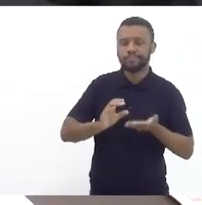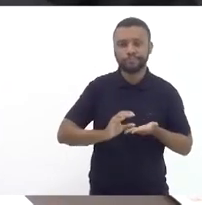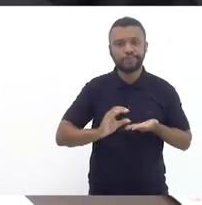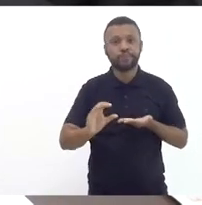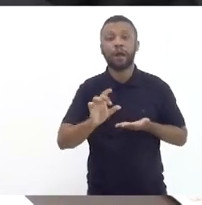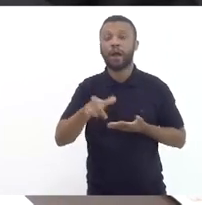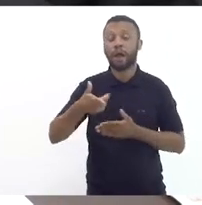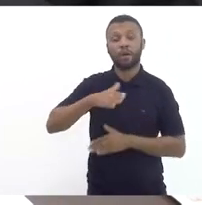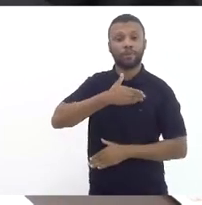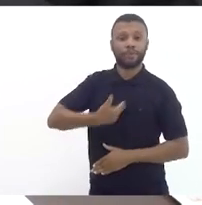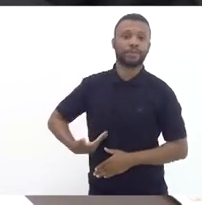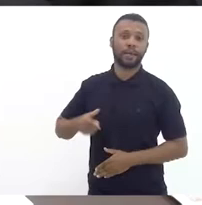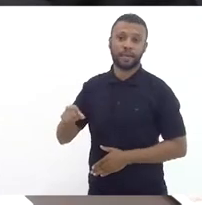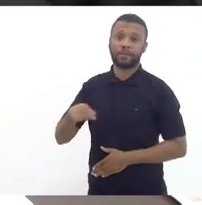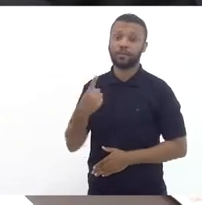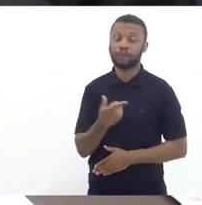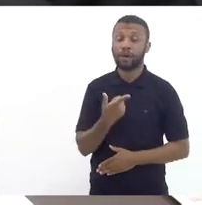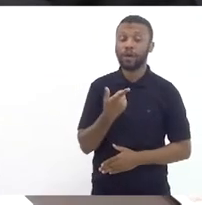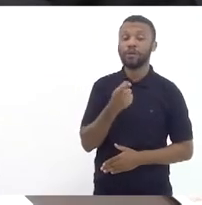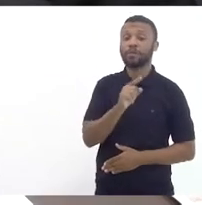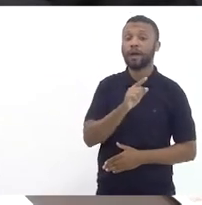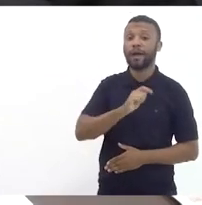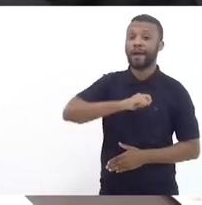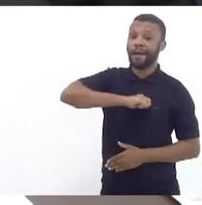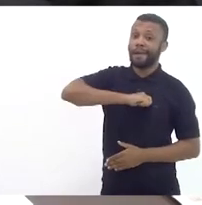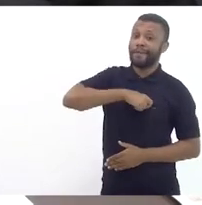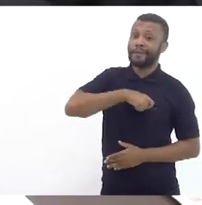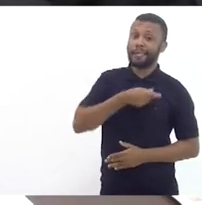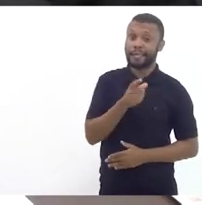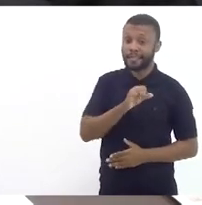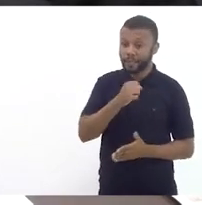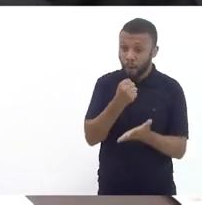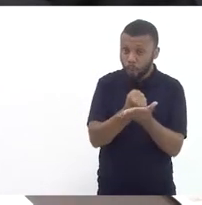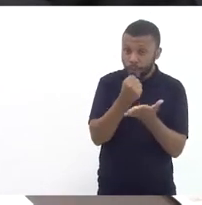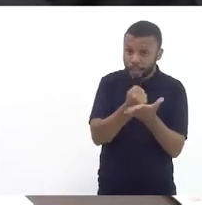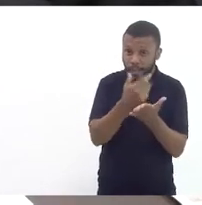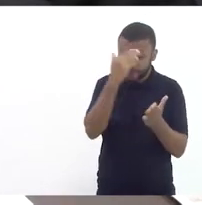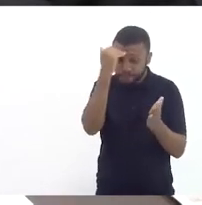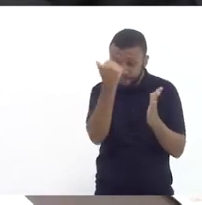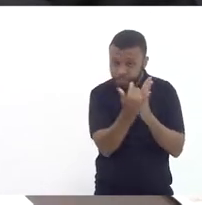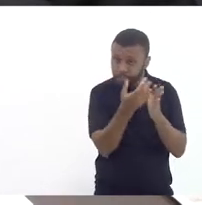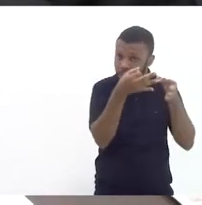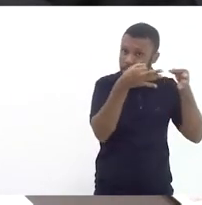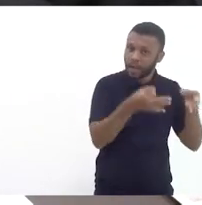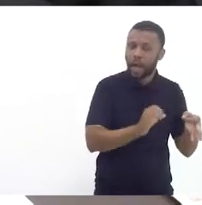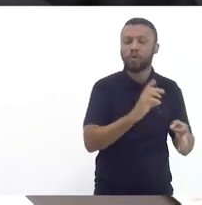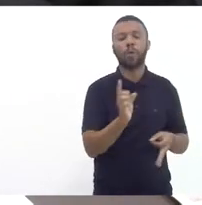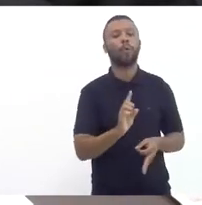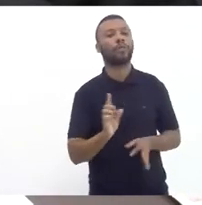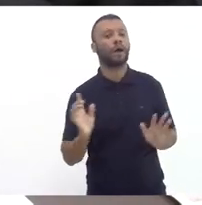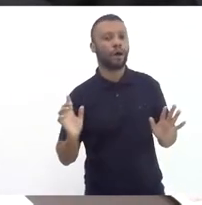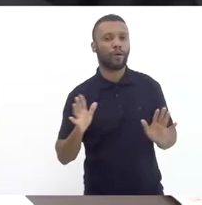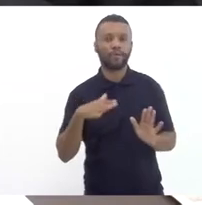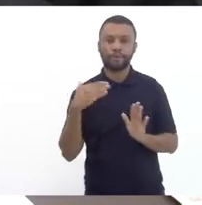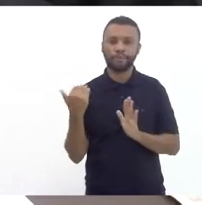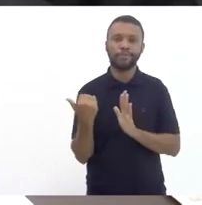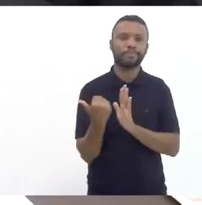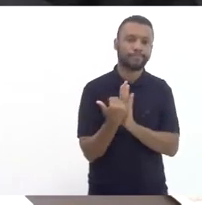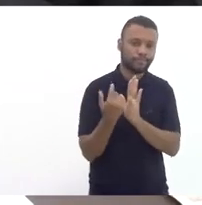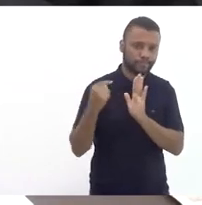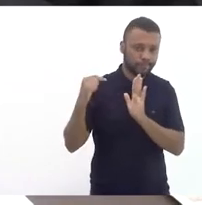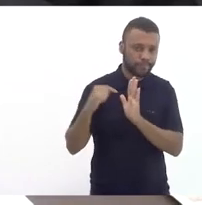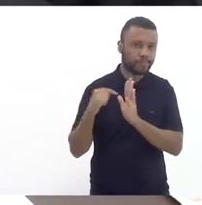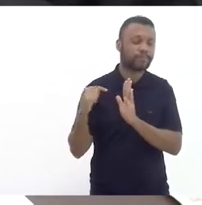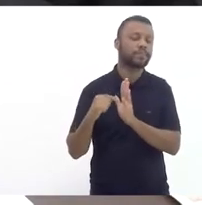Concedente. E a agência fiscaliza o cumprimento ou não do contrato. E o cumprimento E o